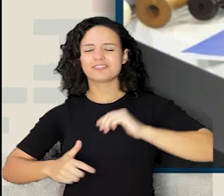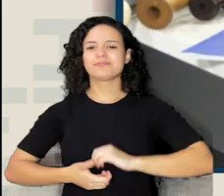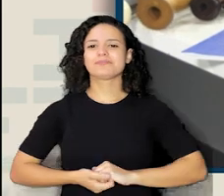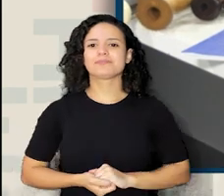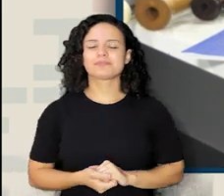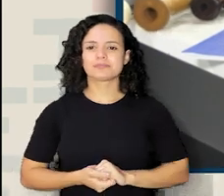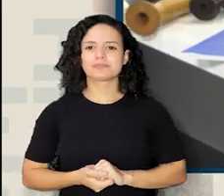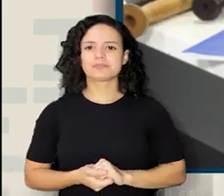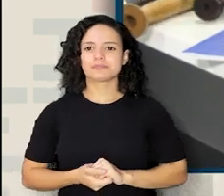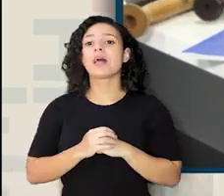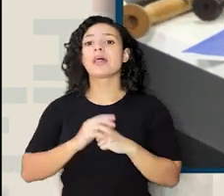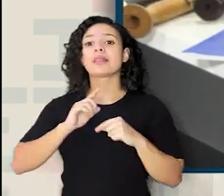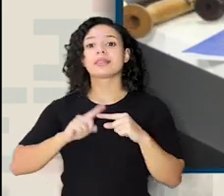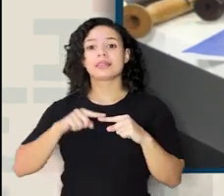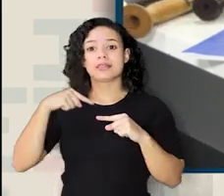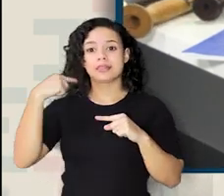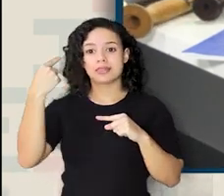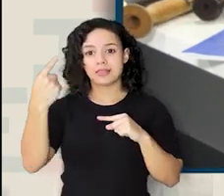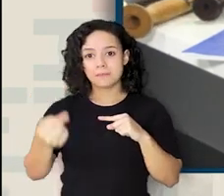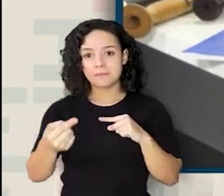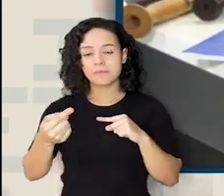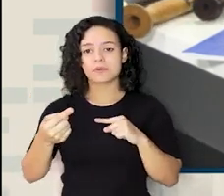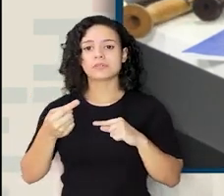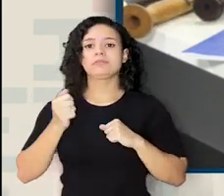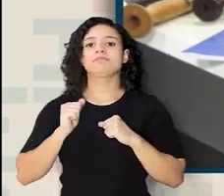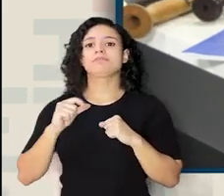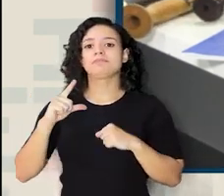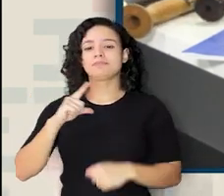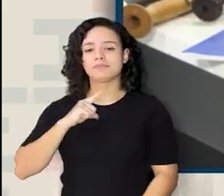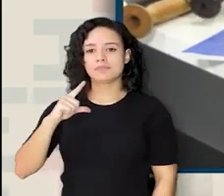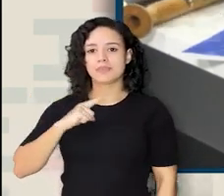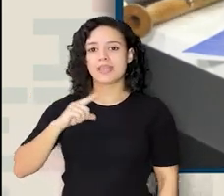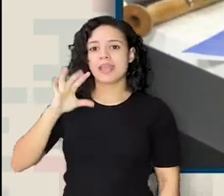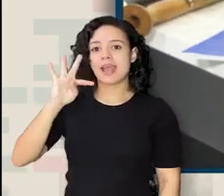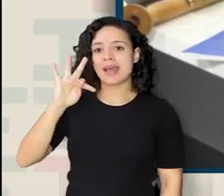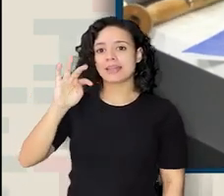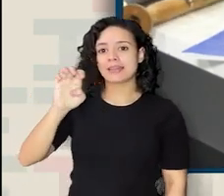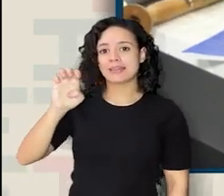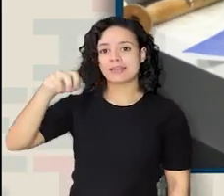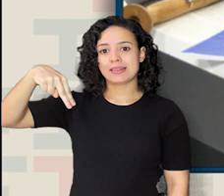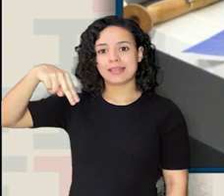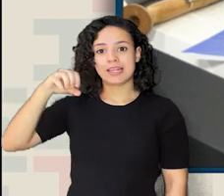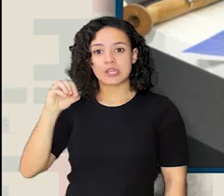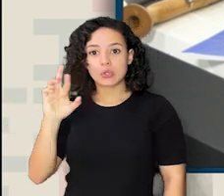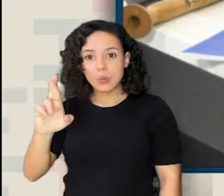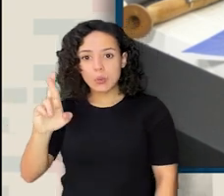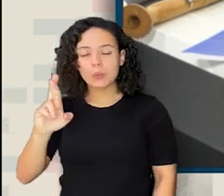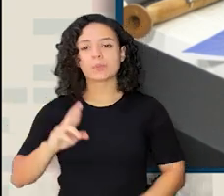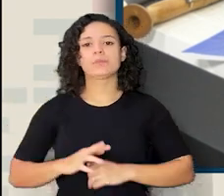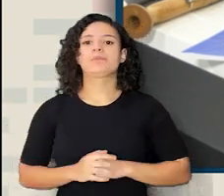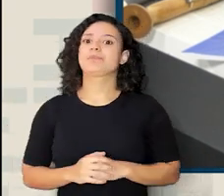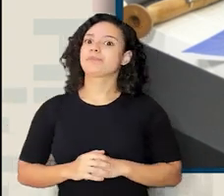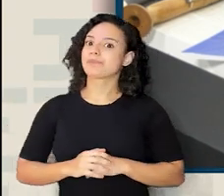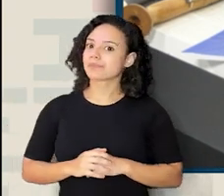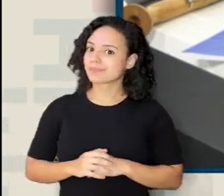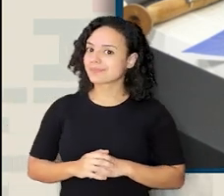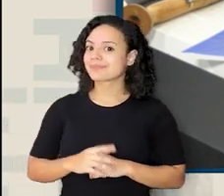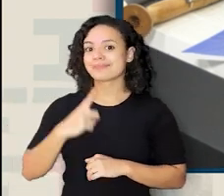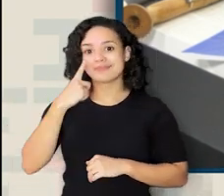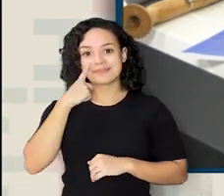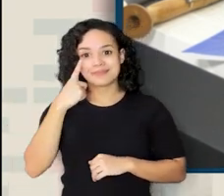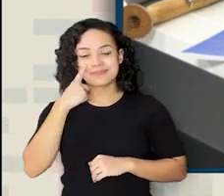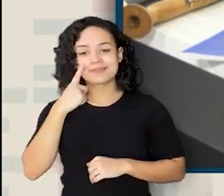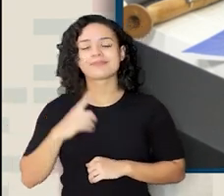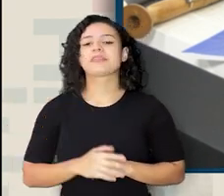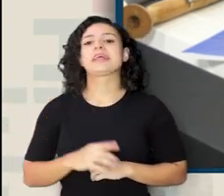E nós temos também, depois da baixo, a flauta tenor, né? A flauta tenor,